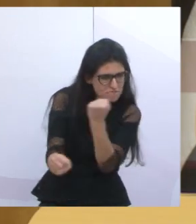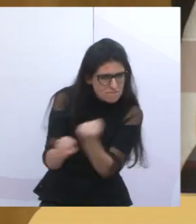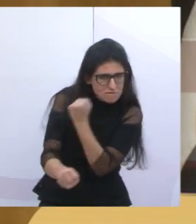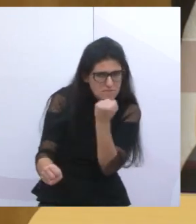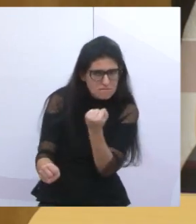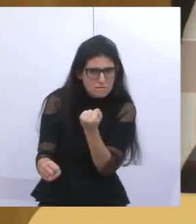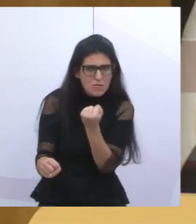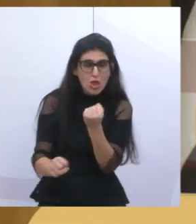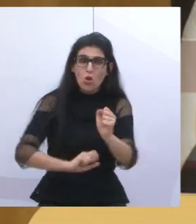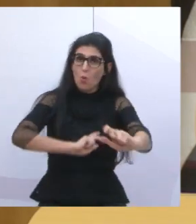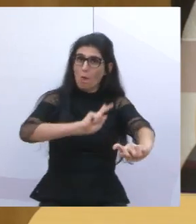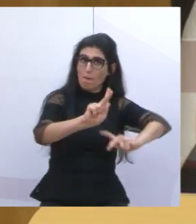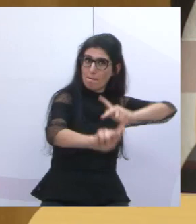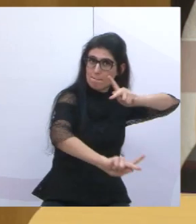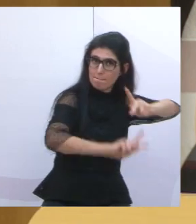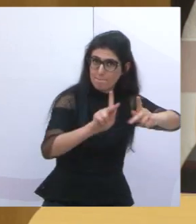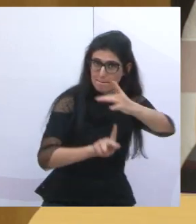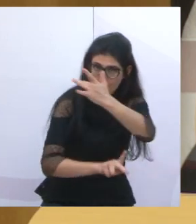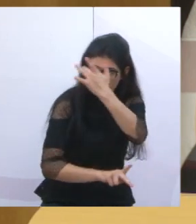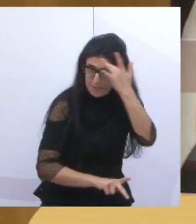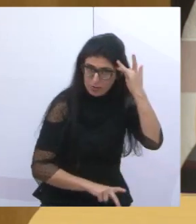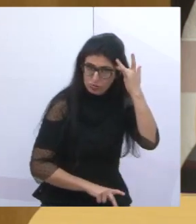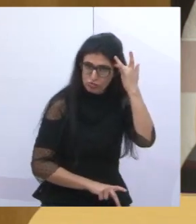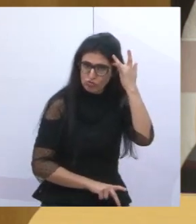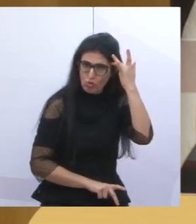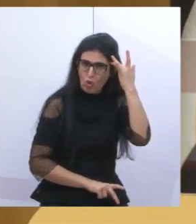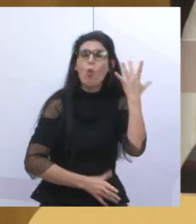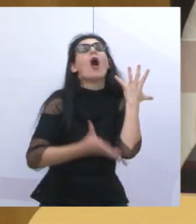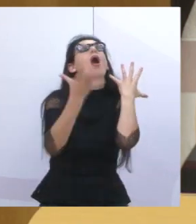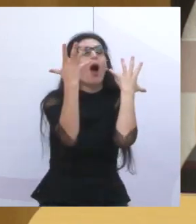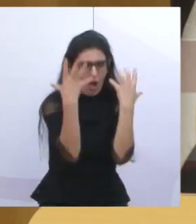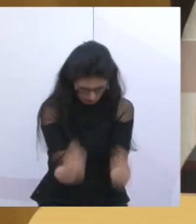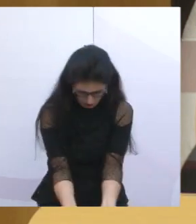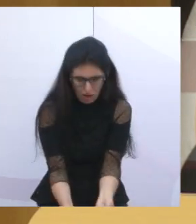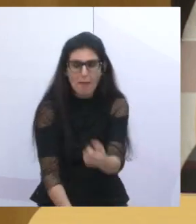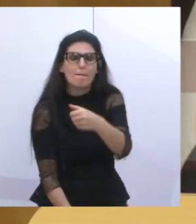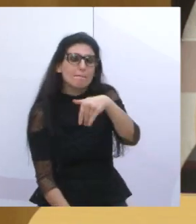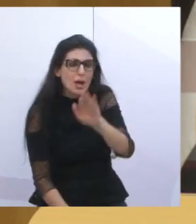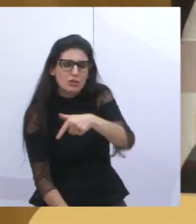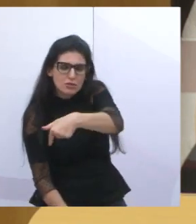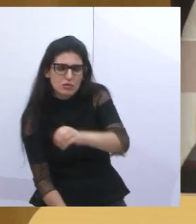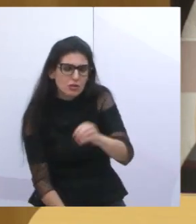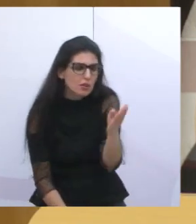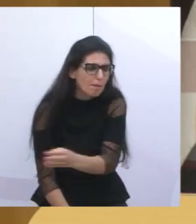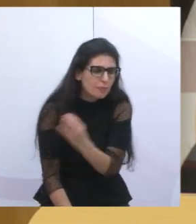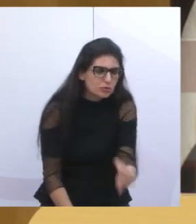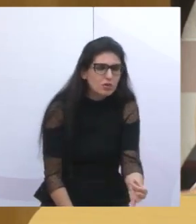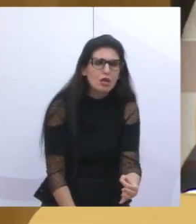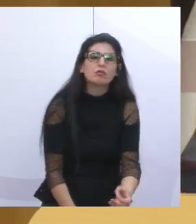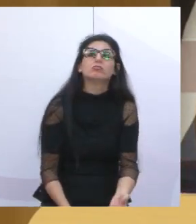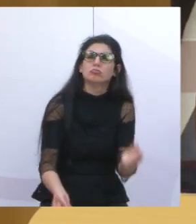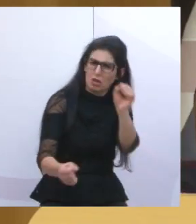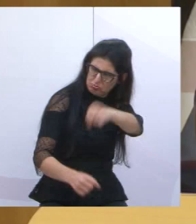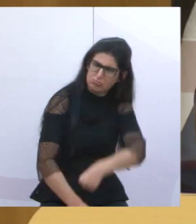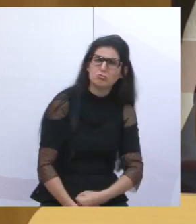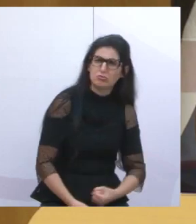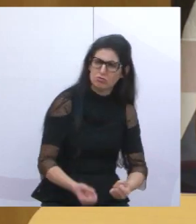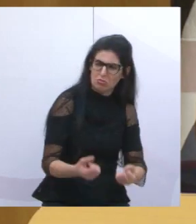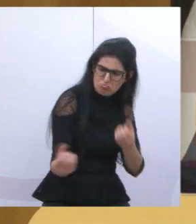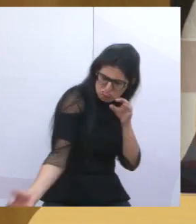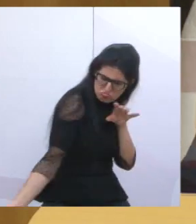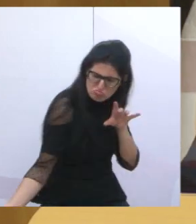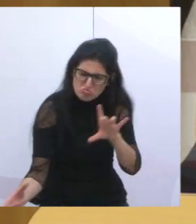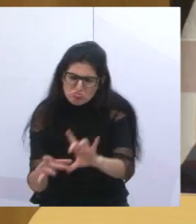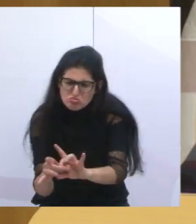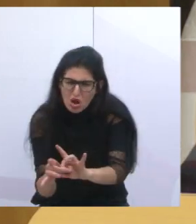a população, desde que haja adesão de mais de 70%, entra com a outra parcela. E a